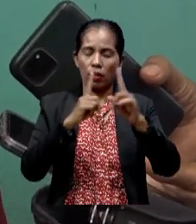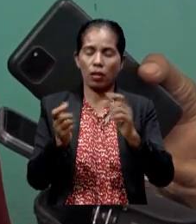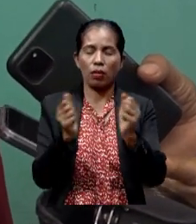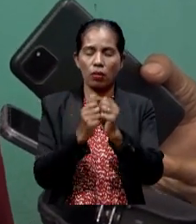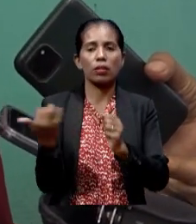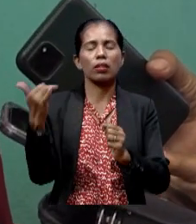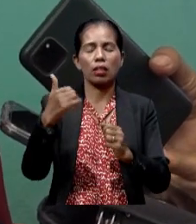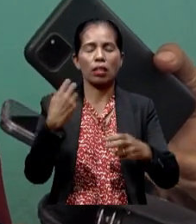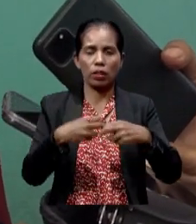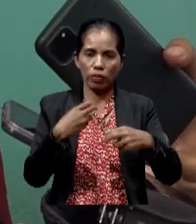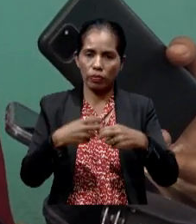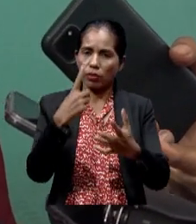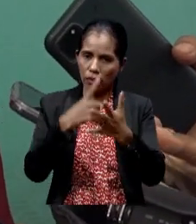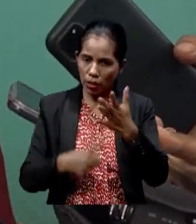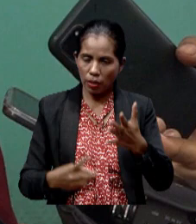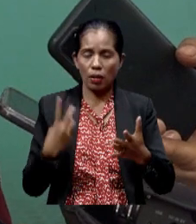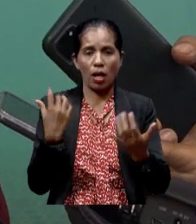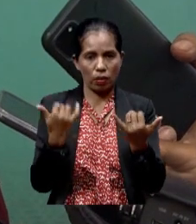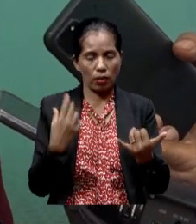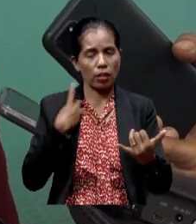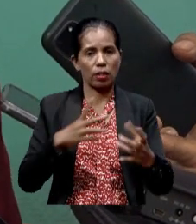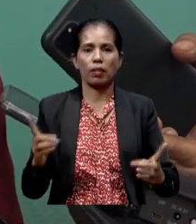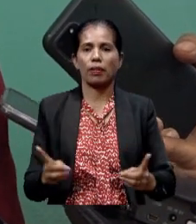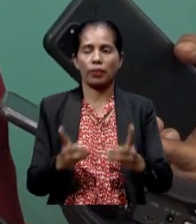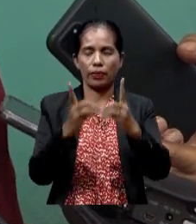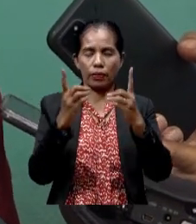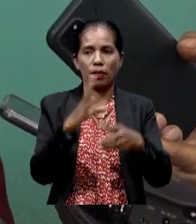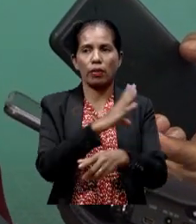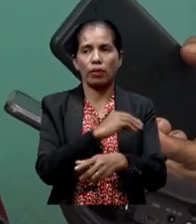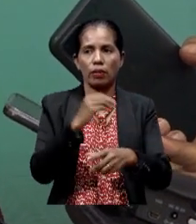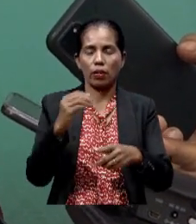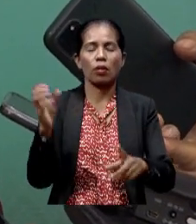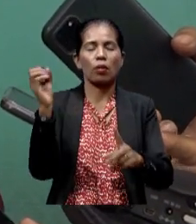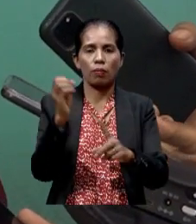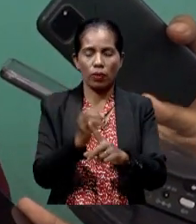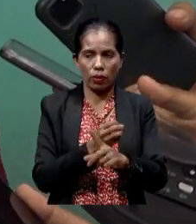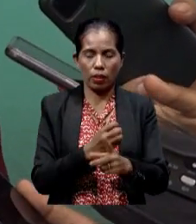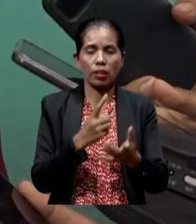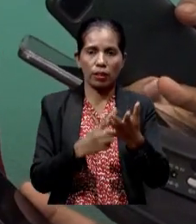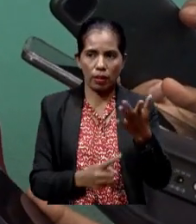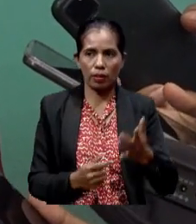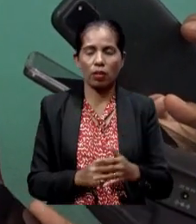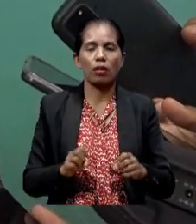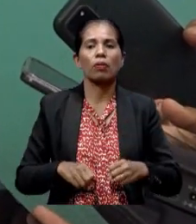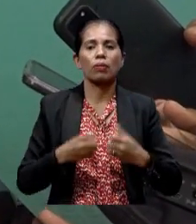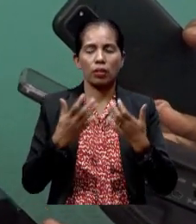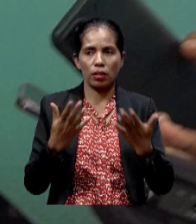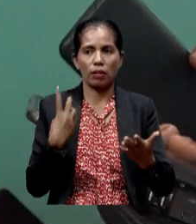desafios de saída, mas que horas neta se enfrenta. Não mostro oportunidades para o ensaio e